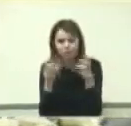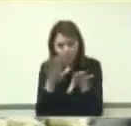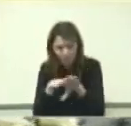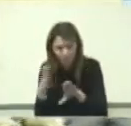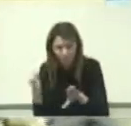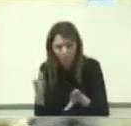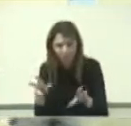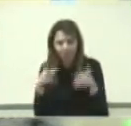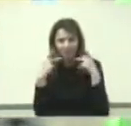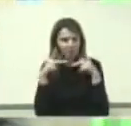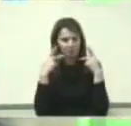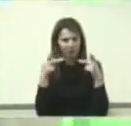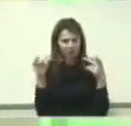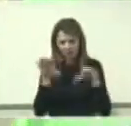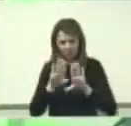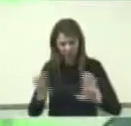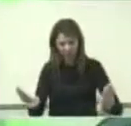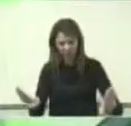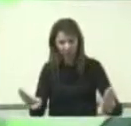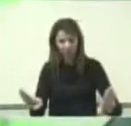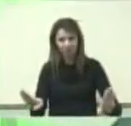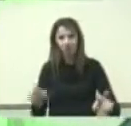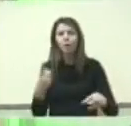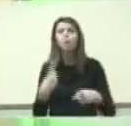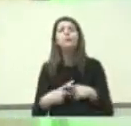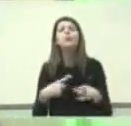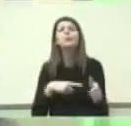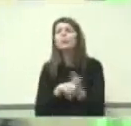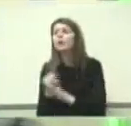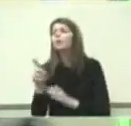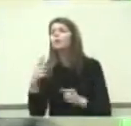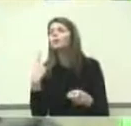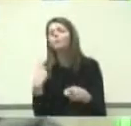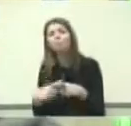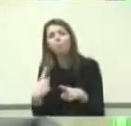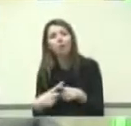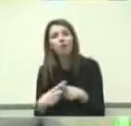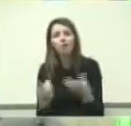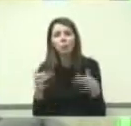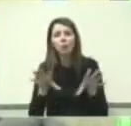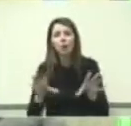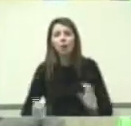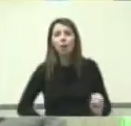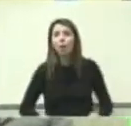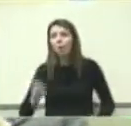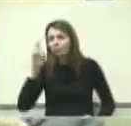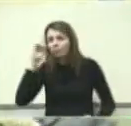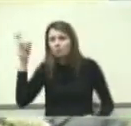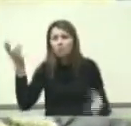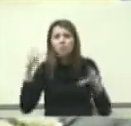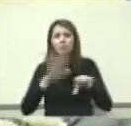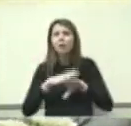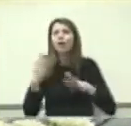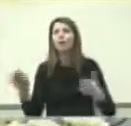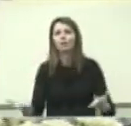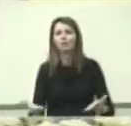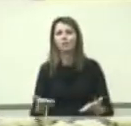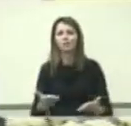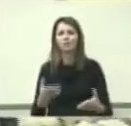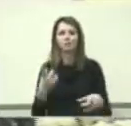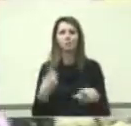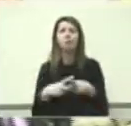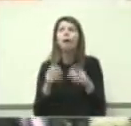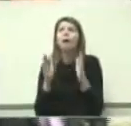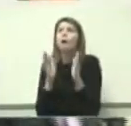porque deixasses de vir a escola dominical porque deixasse de fazer a obra do senhor porque deixasse de